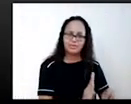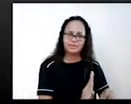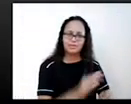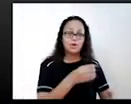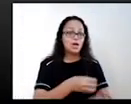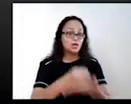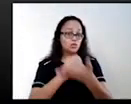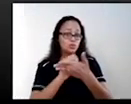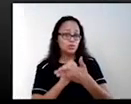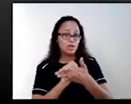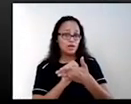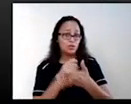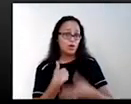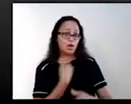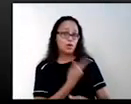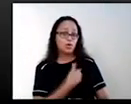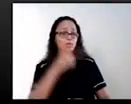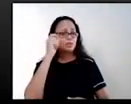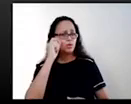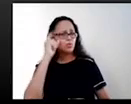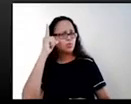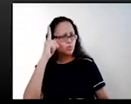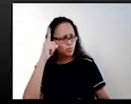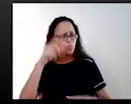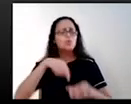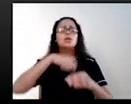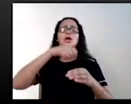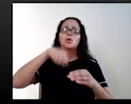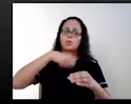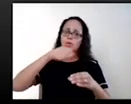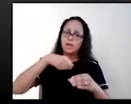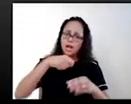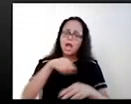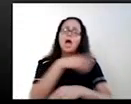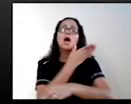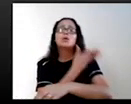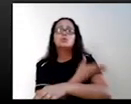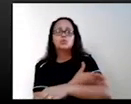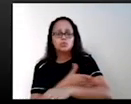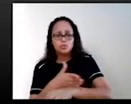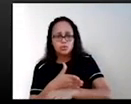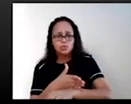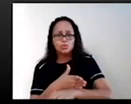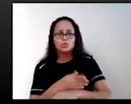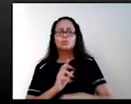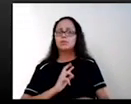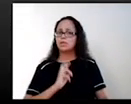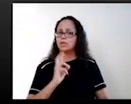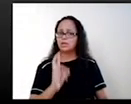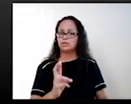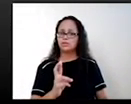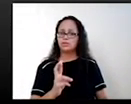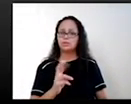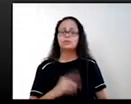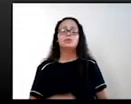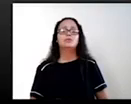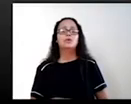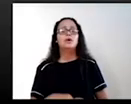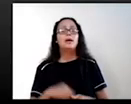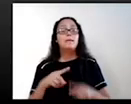contribuíram não apenas com a nossa cultura, como na culinária, costumes, né, religião, etc. Mas eles